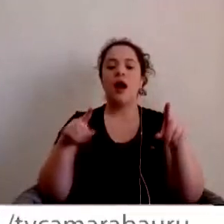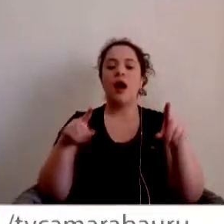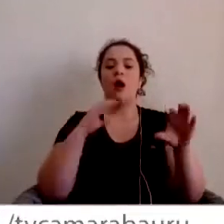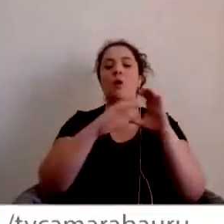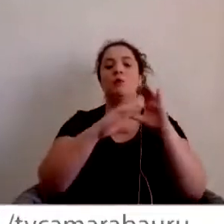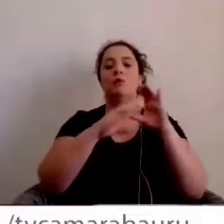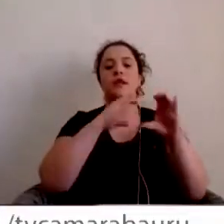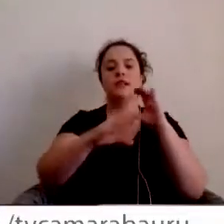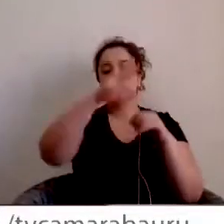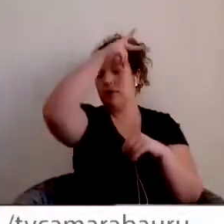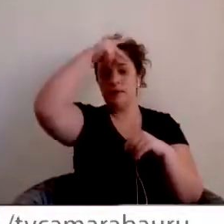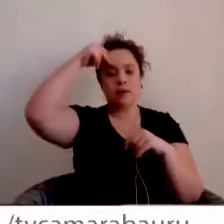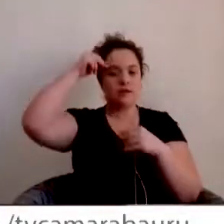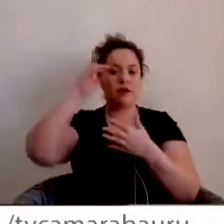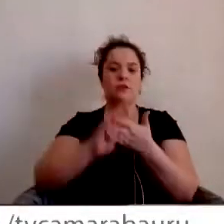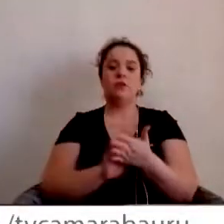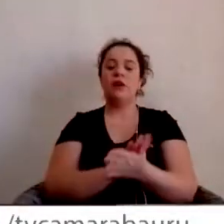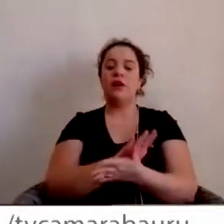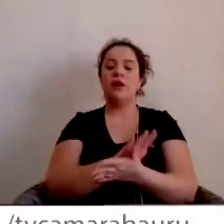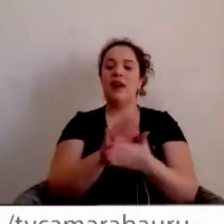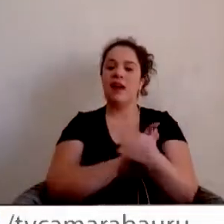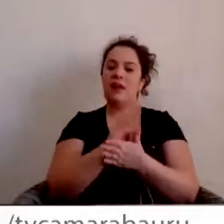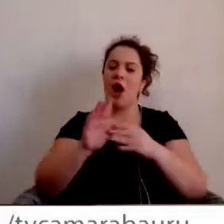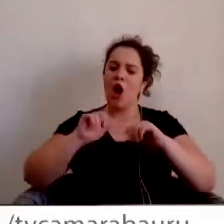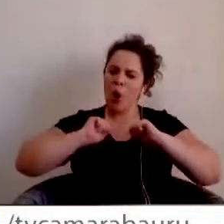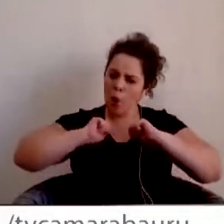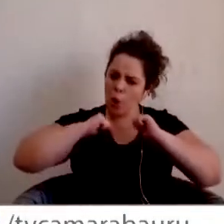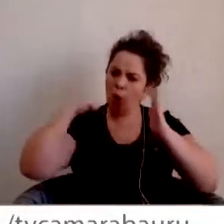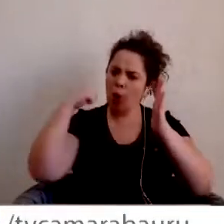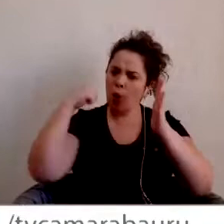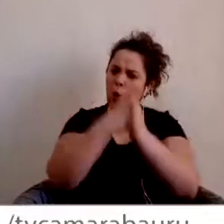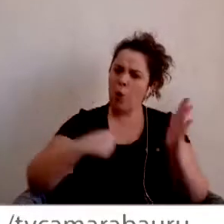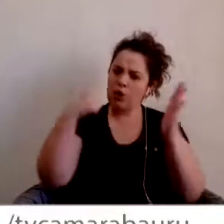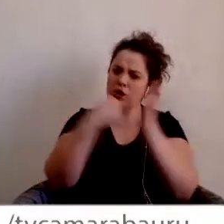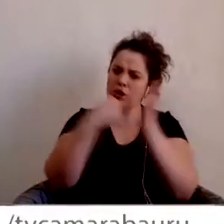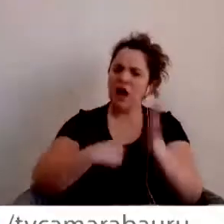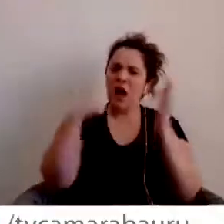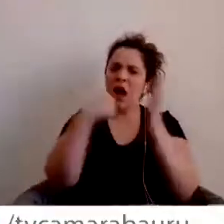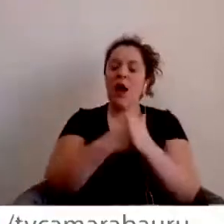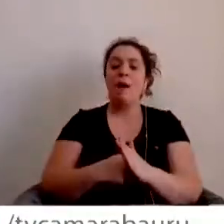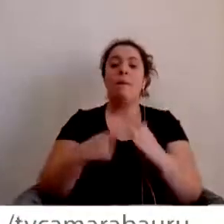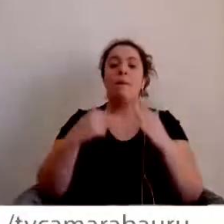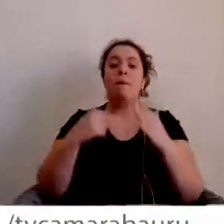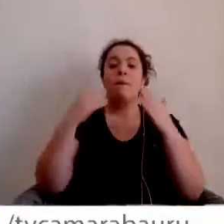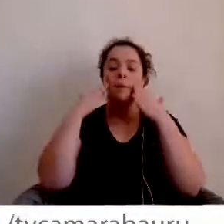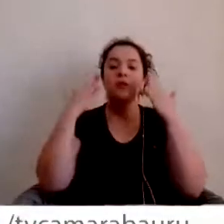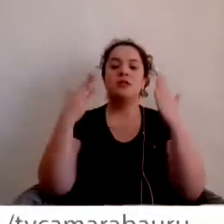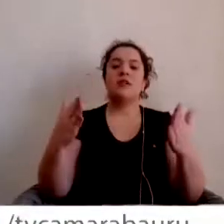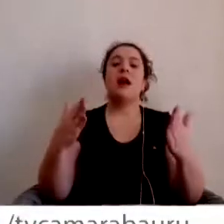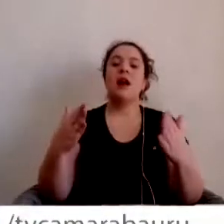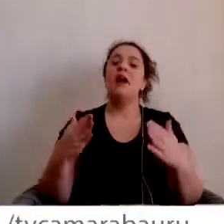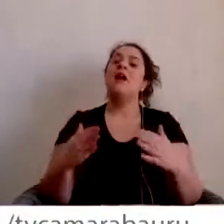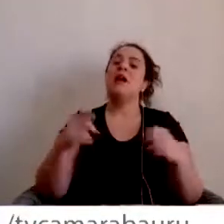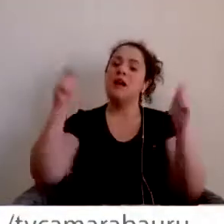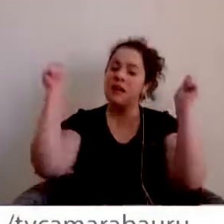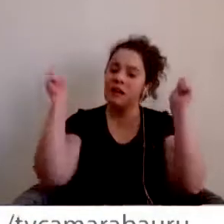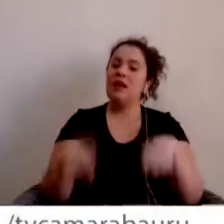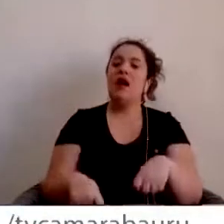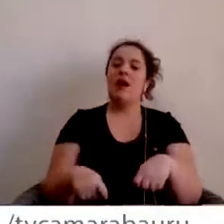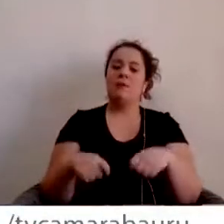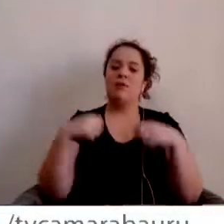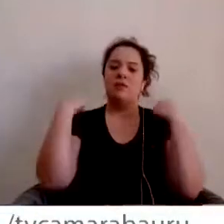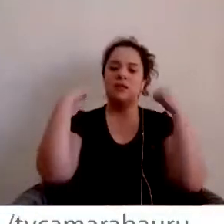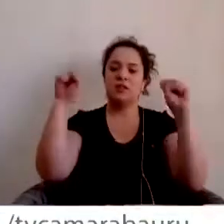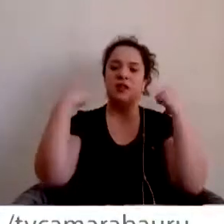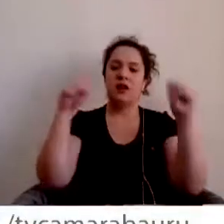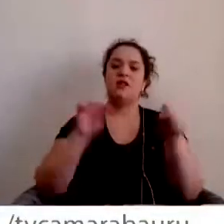é possível manter a prática de atividades físicas com segurança para as pessoas. E hoje as pessoas estão fazendo nas ruas,